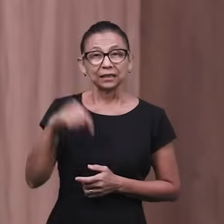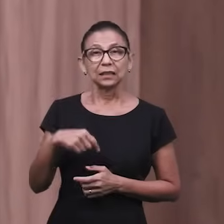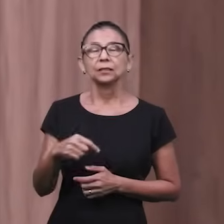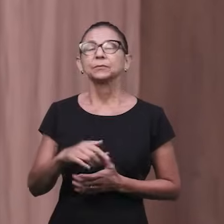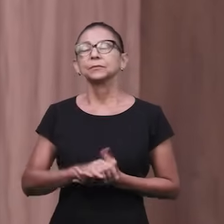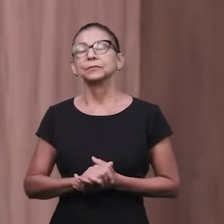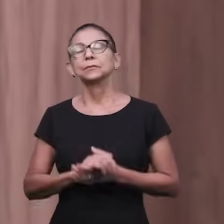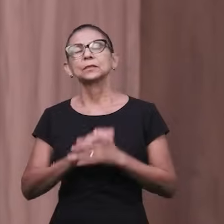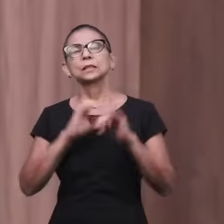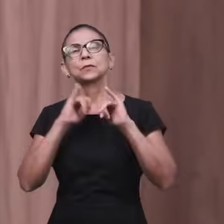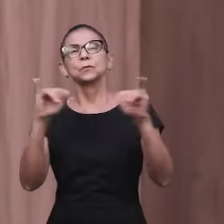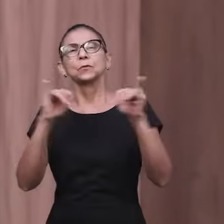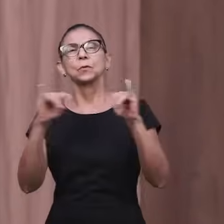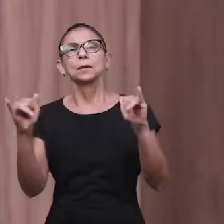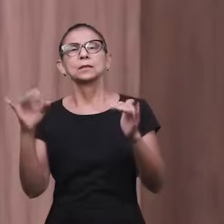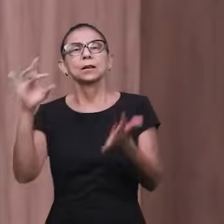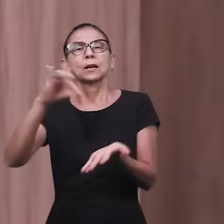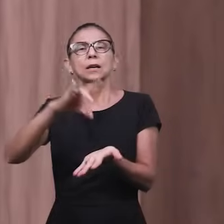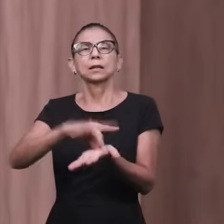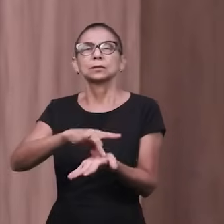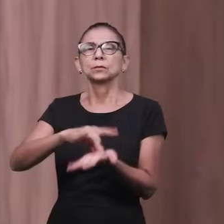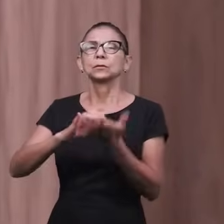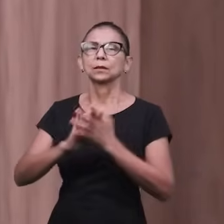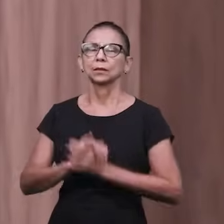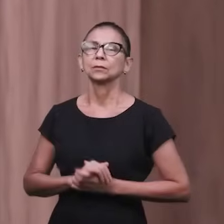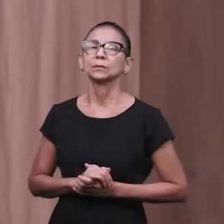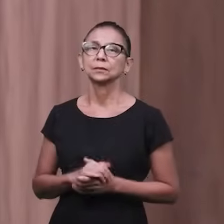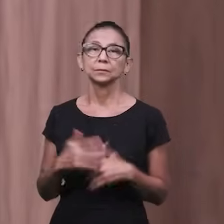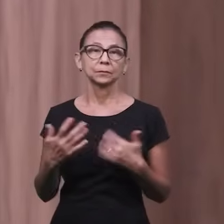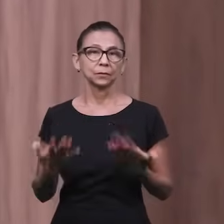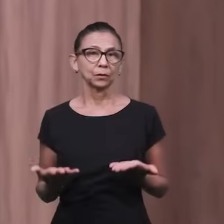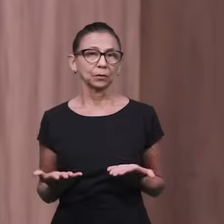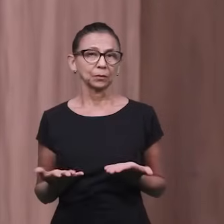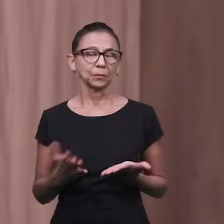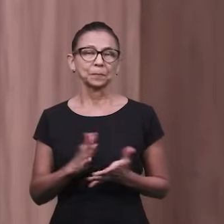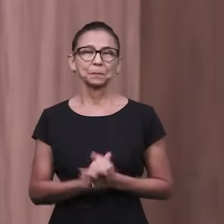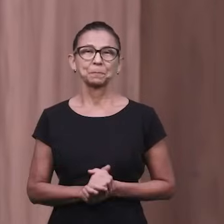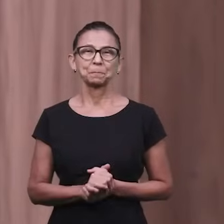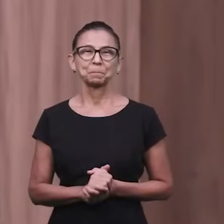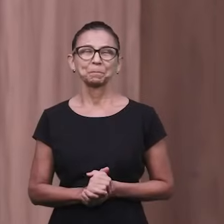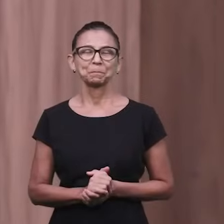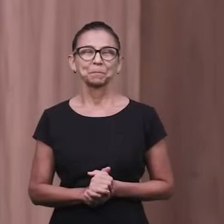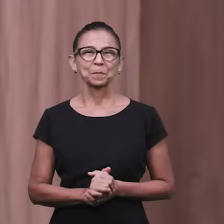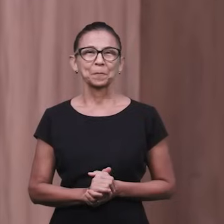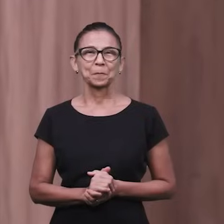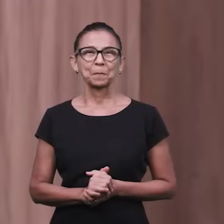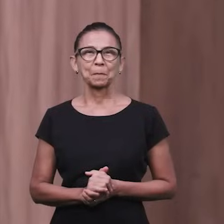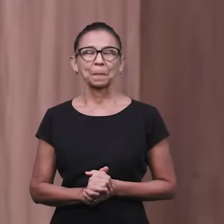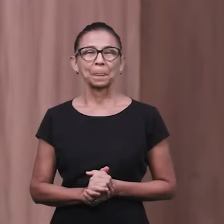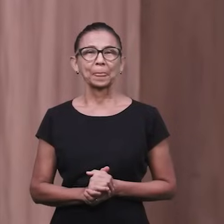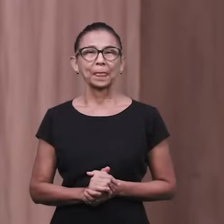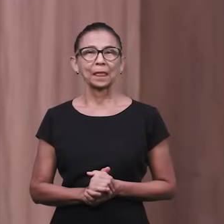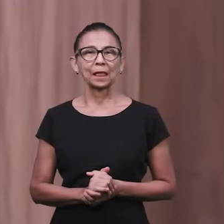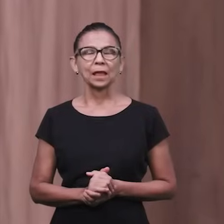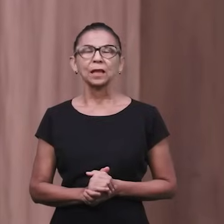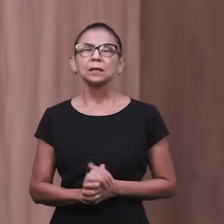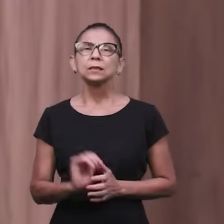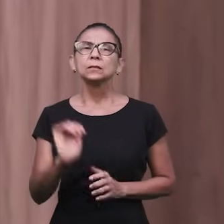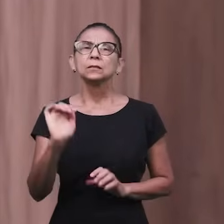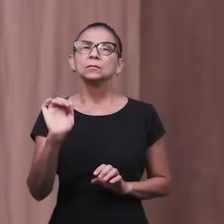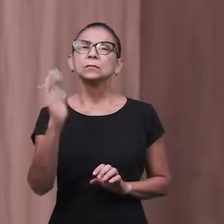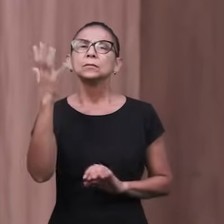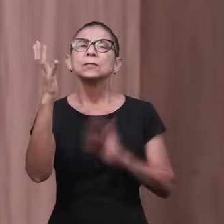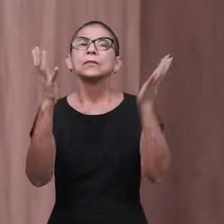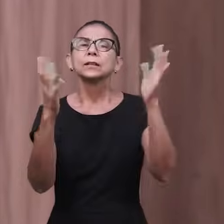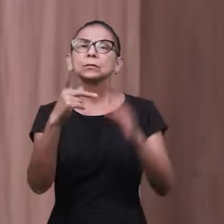Com testemunhos, com o trabalho de evangelização que foi feito. E olha, estaremos de volta para mais uma edição do Maranhão News. Teve algum evento